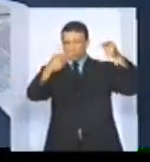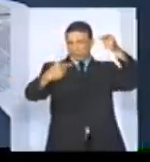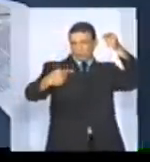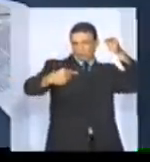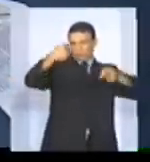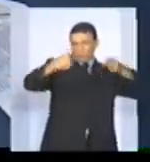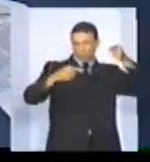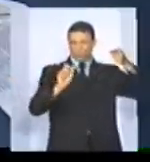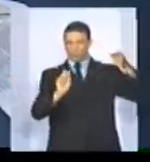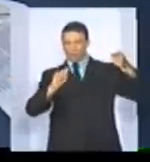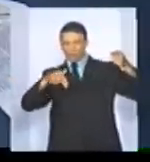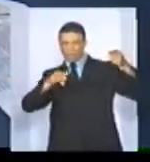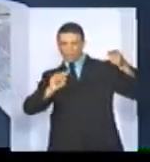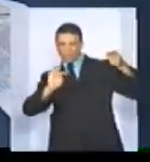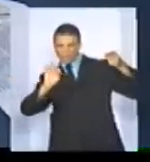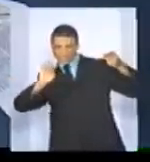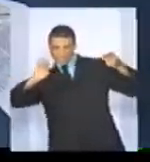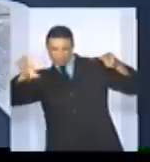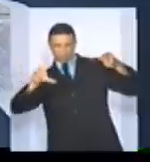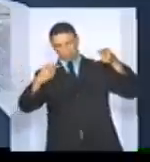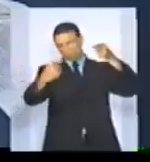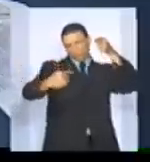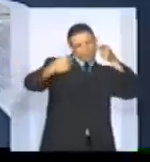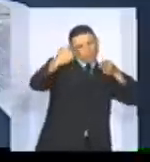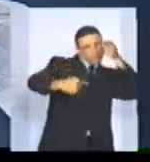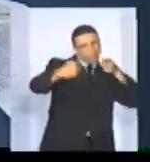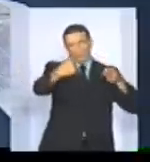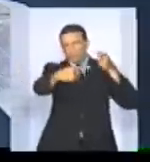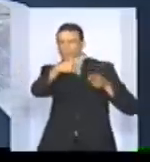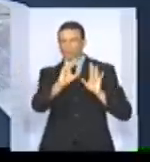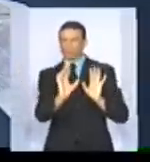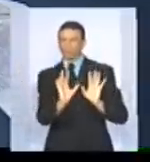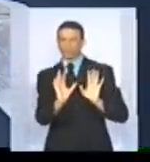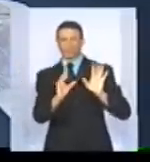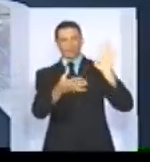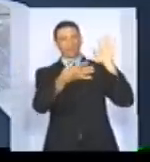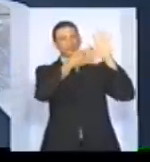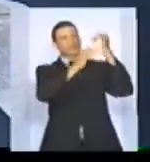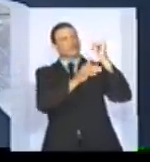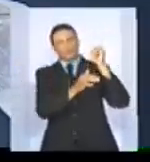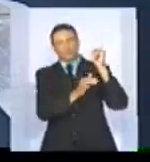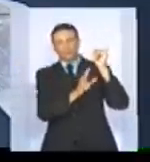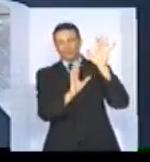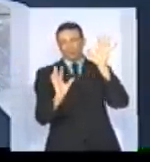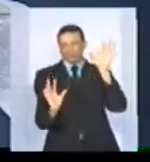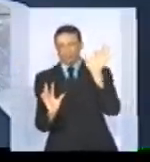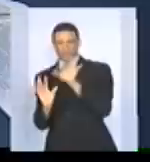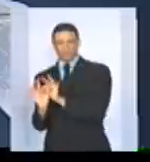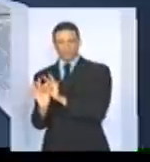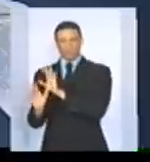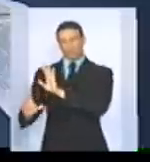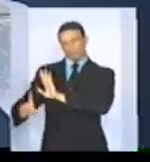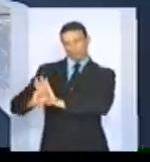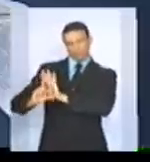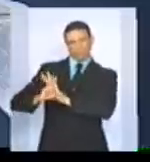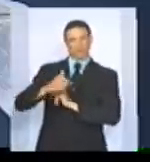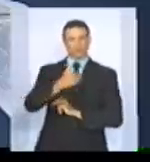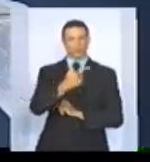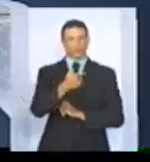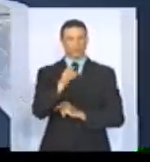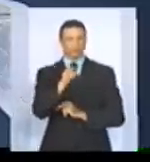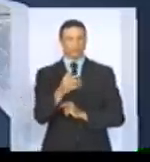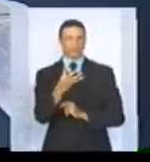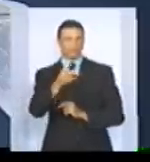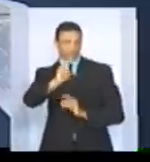Anatel a regulação desse setor específico nos termos da legislação que regia a matéria. A Lei 12.485, no seu artigo